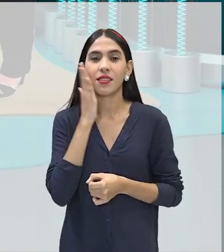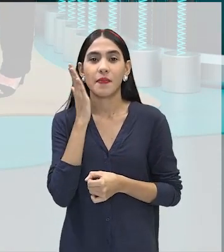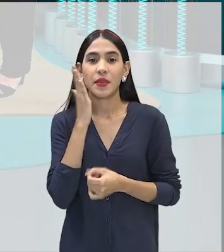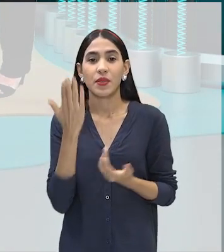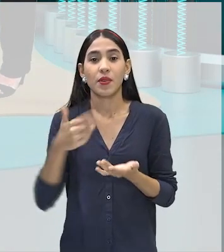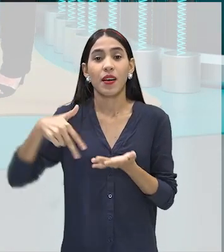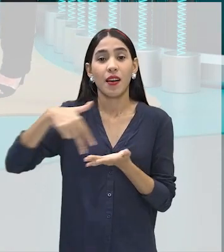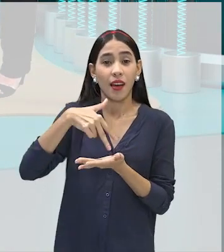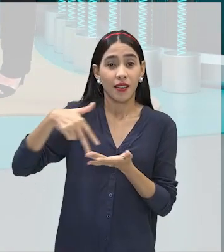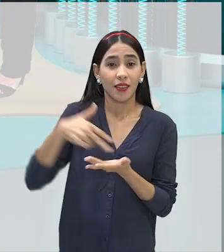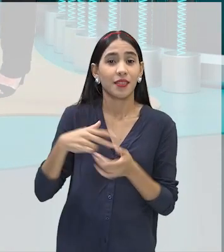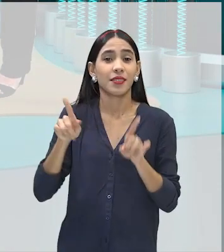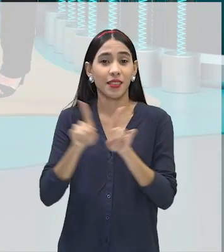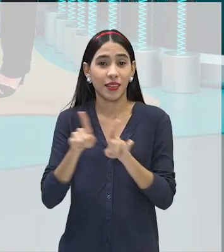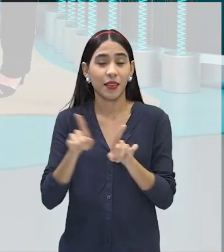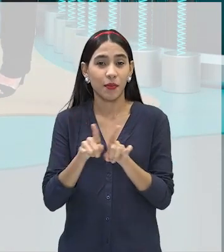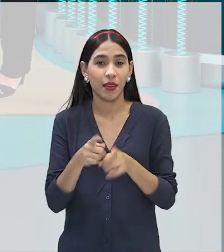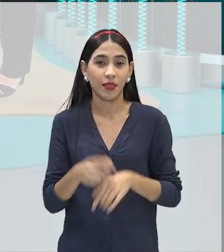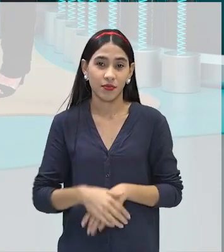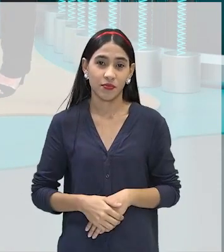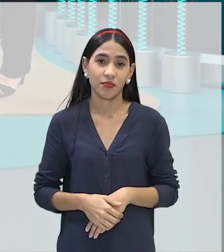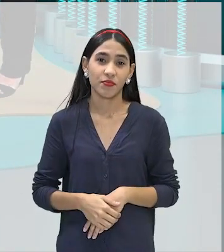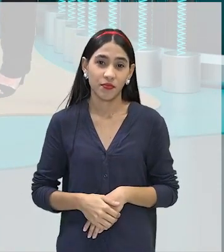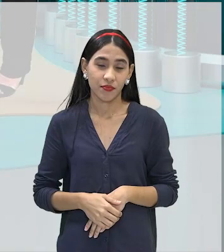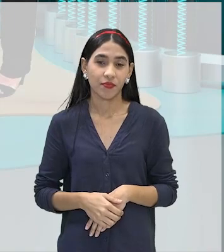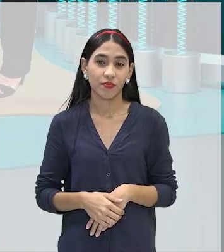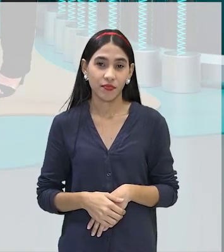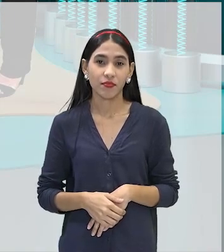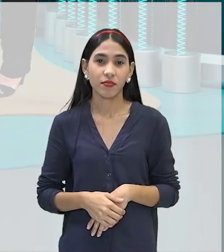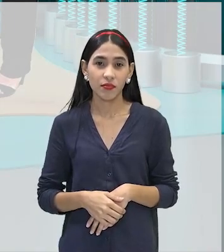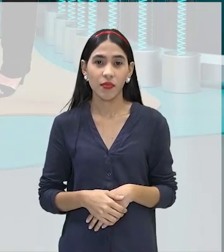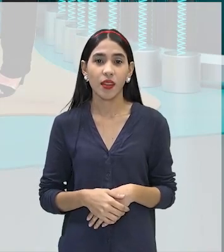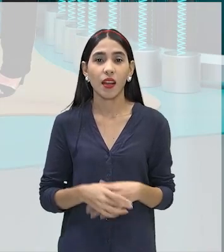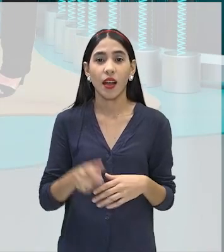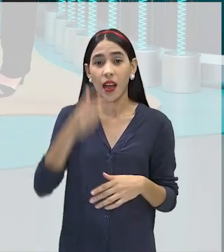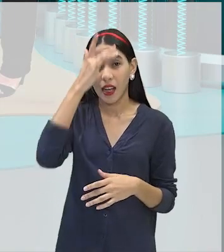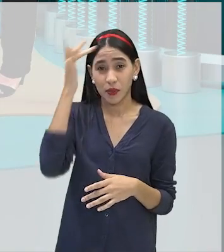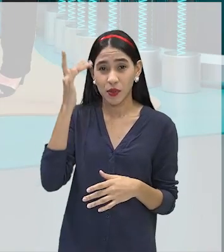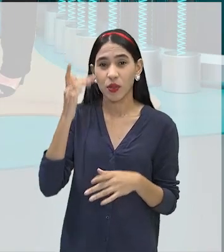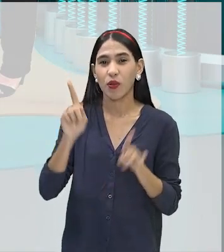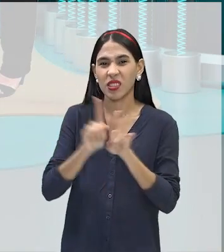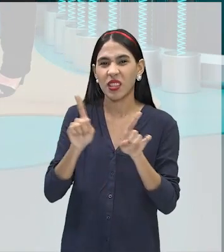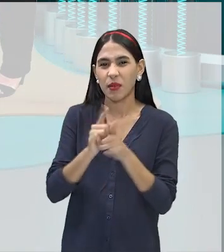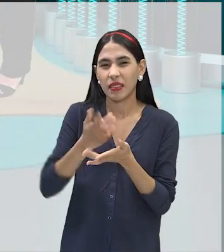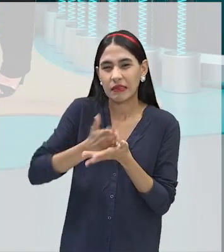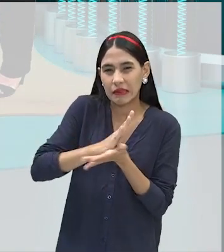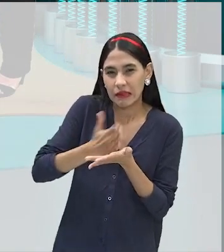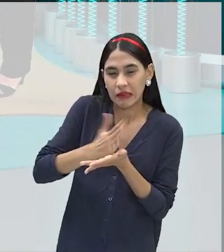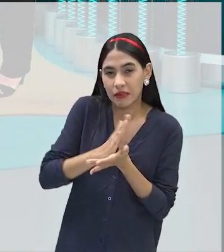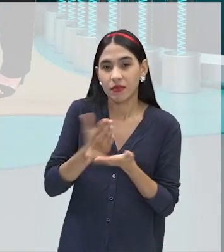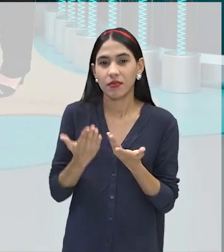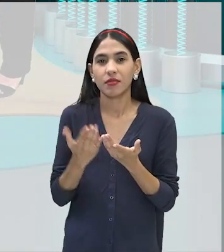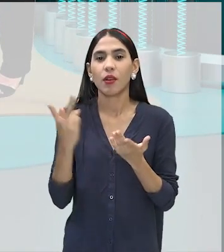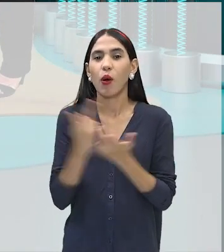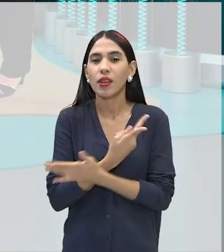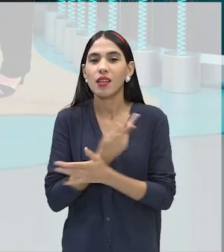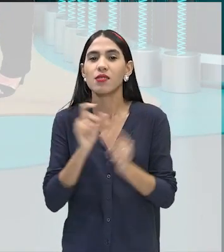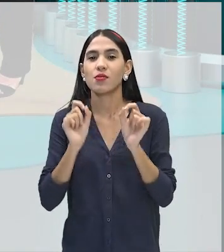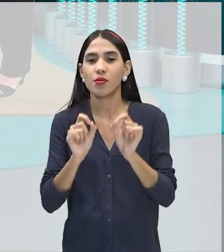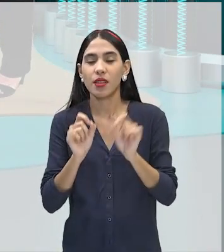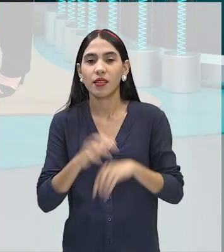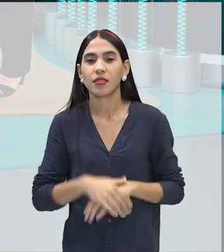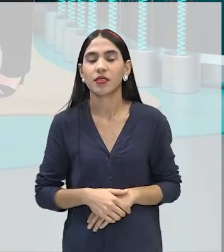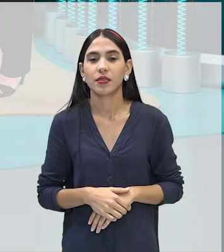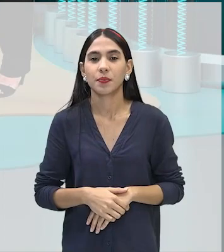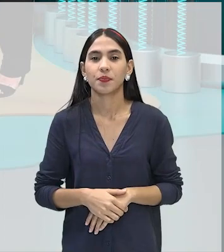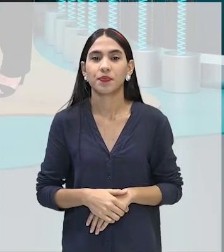a dança também é um dos pontos que as pessoas ainda se incomodam demais, e isso acaba fazendo com que